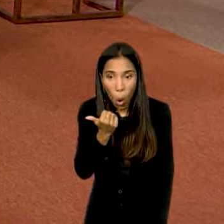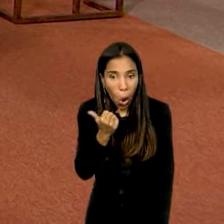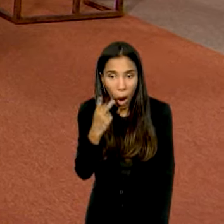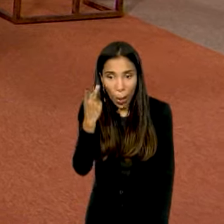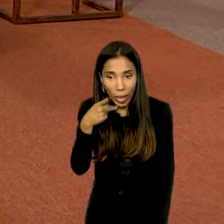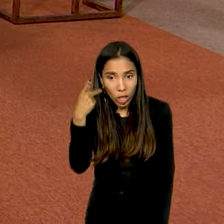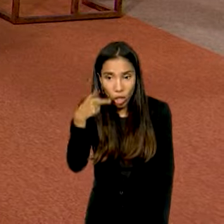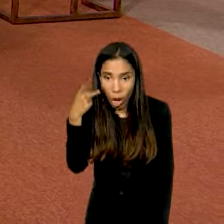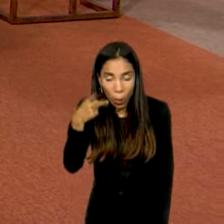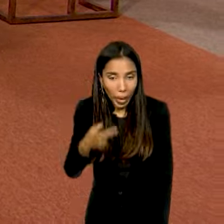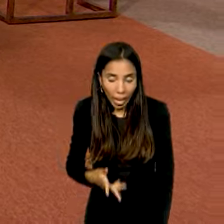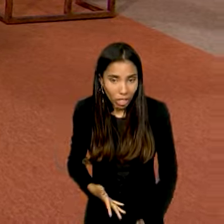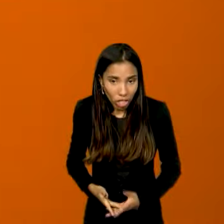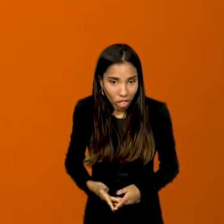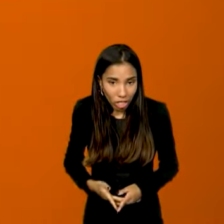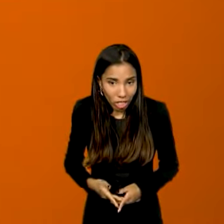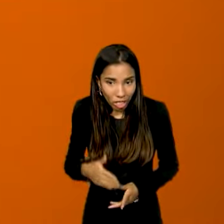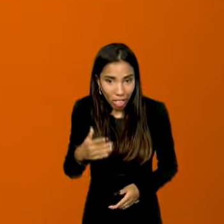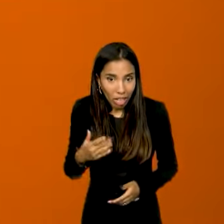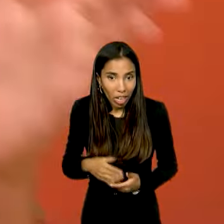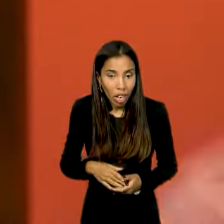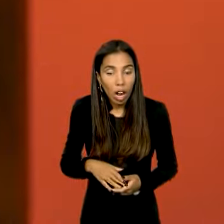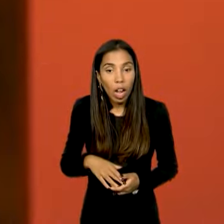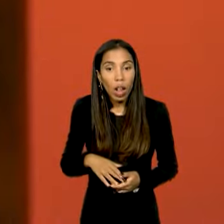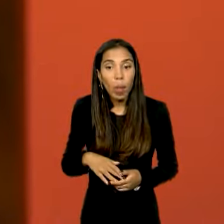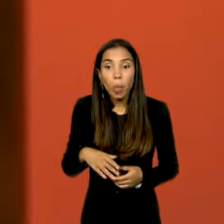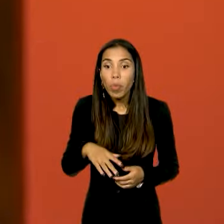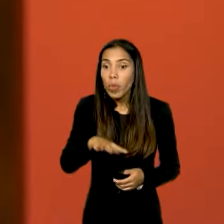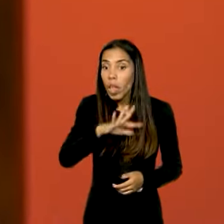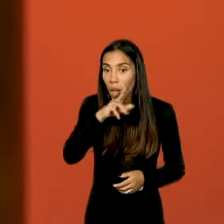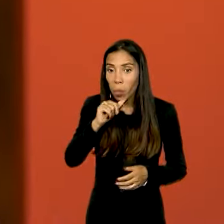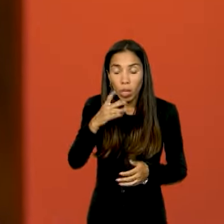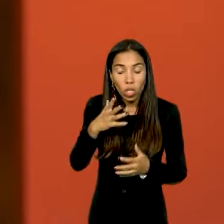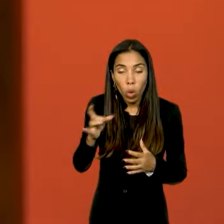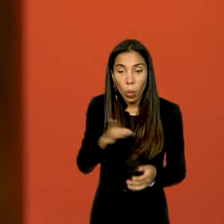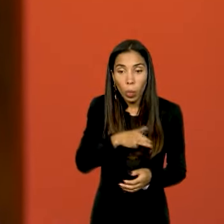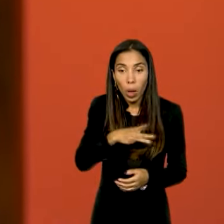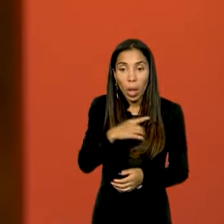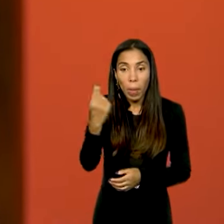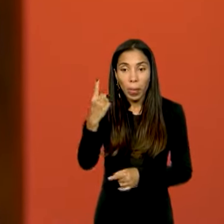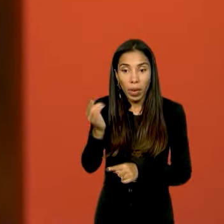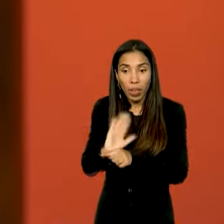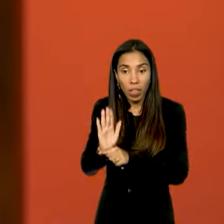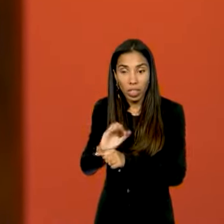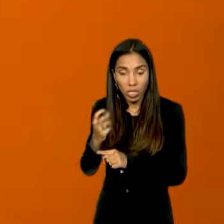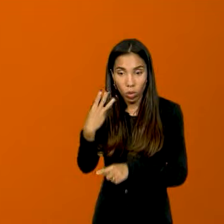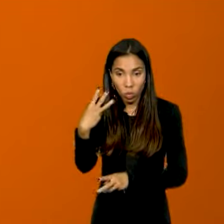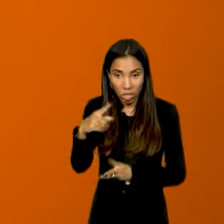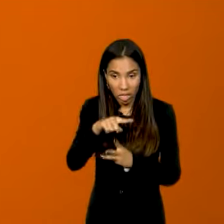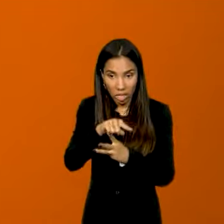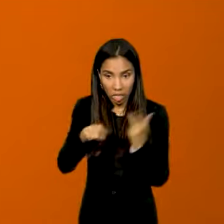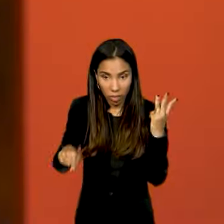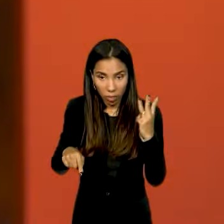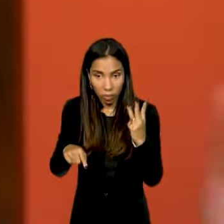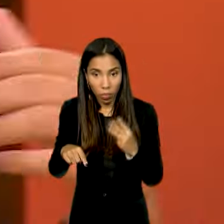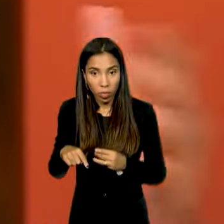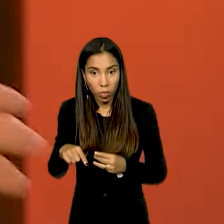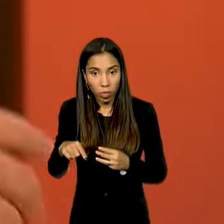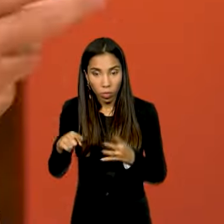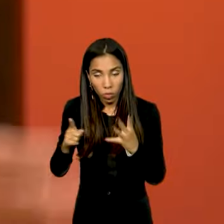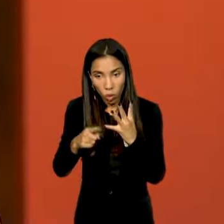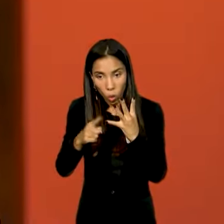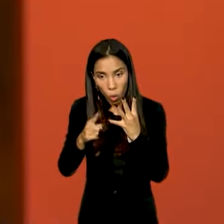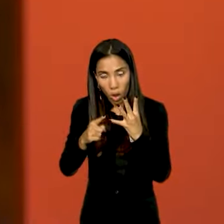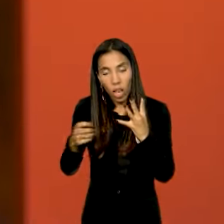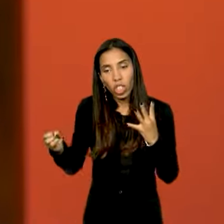Ah, não acredito. Pois é, mas assim, a parada dos bichos é real. Eu tinha muito medo de bicho. E aí no primeiro filme do DPA, são três, né? Por enquanto, ainda tem um quarto que não é com